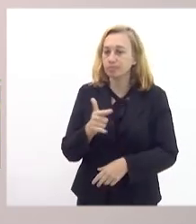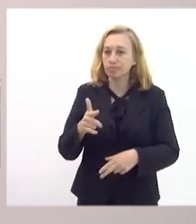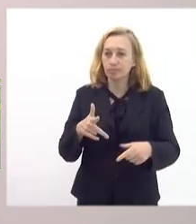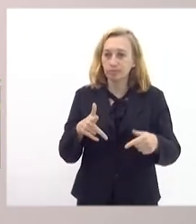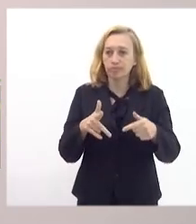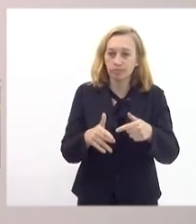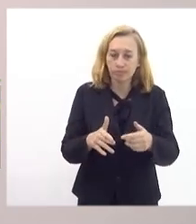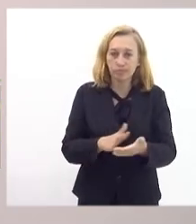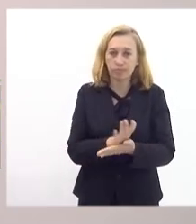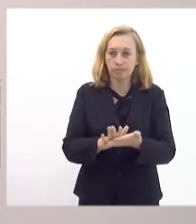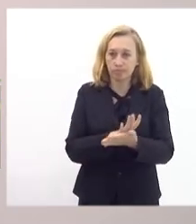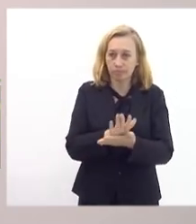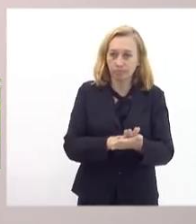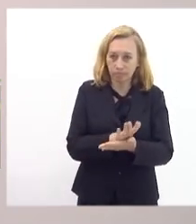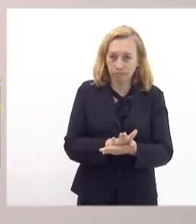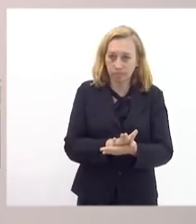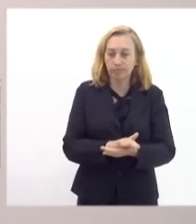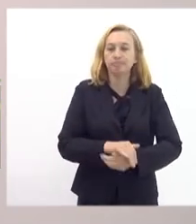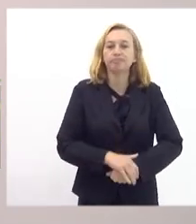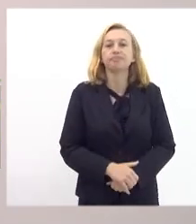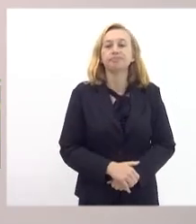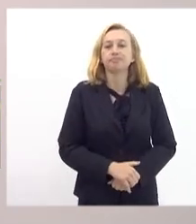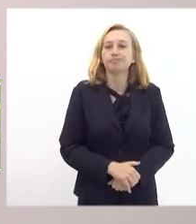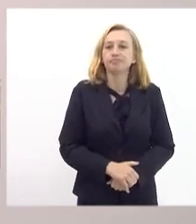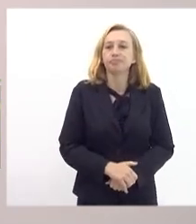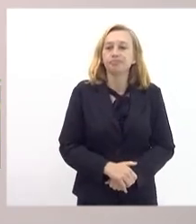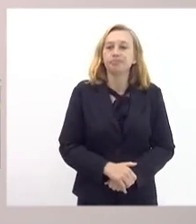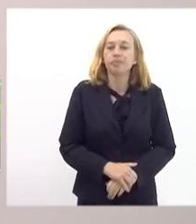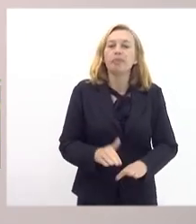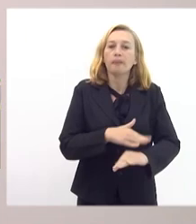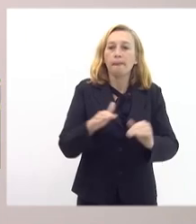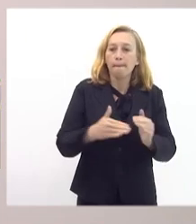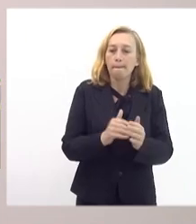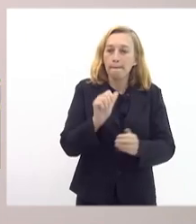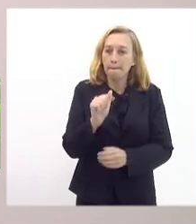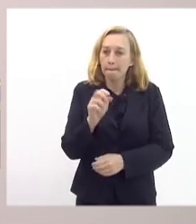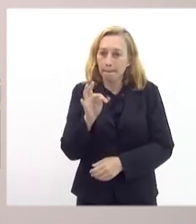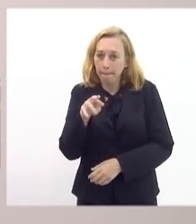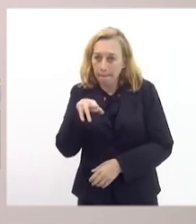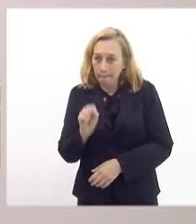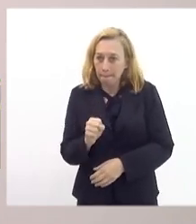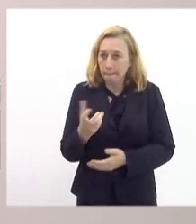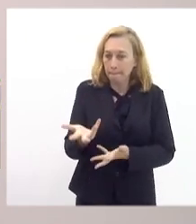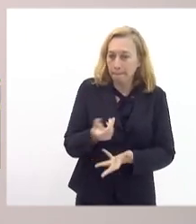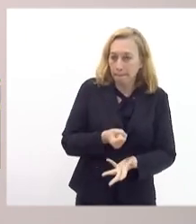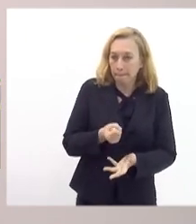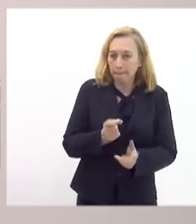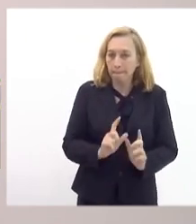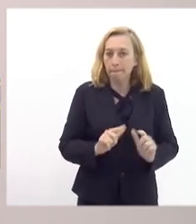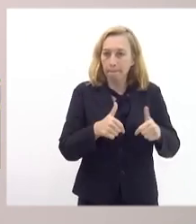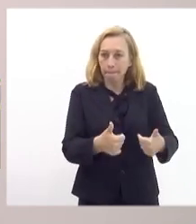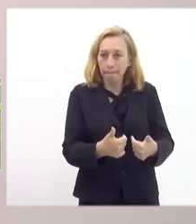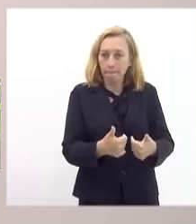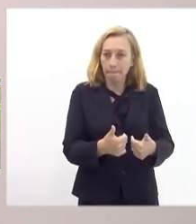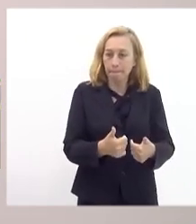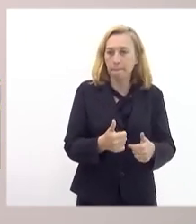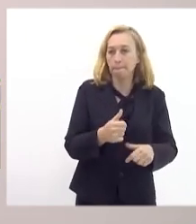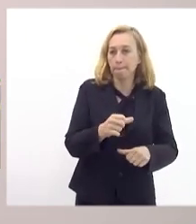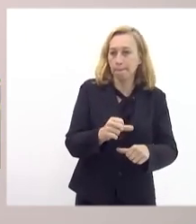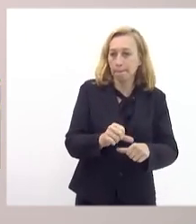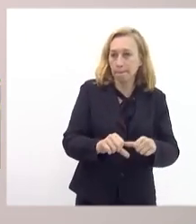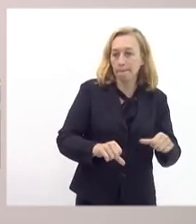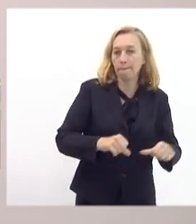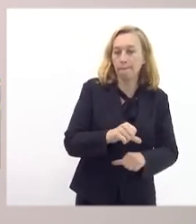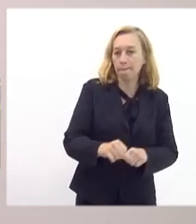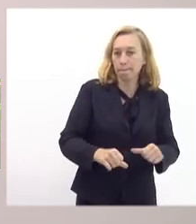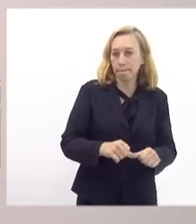nem nos cabe Nem nos tem essa atribuição todos os ativos que a gente recebe para operar seja de geração aí a gente